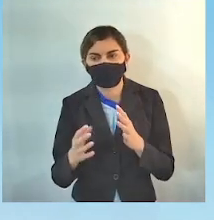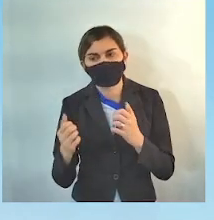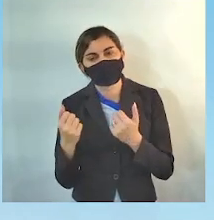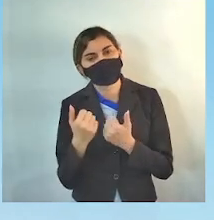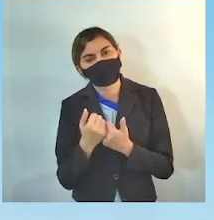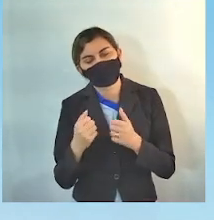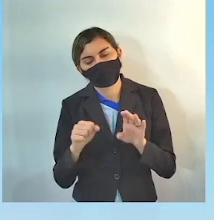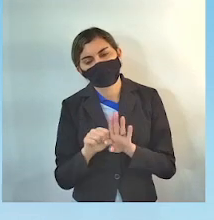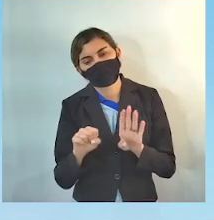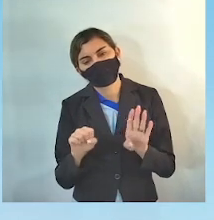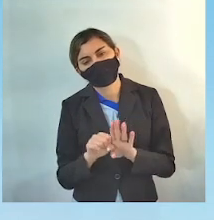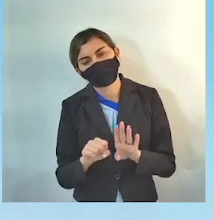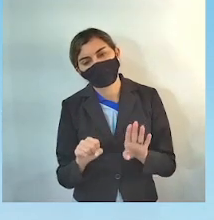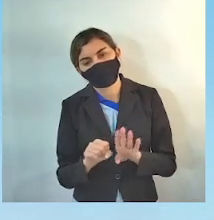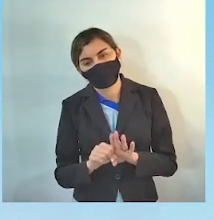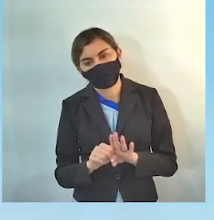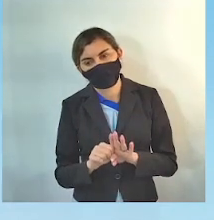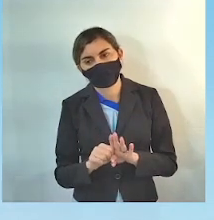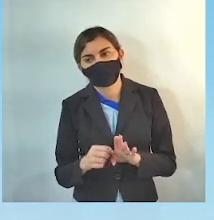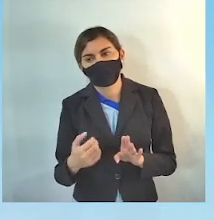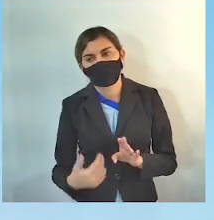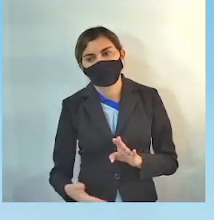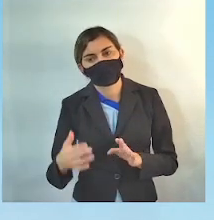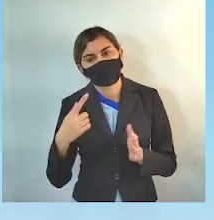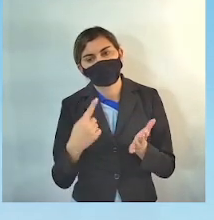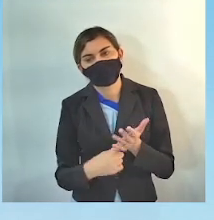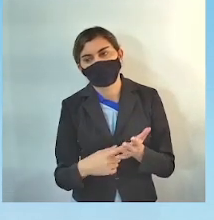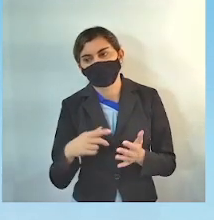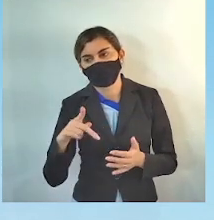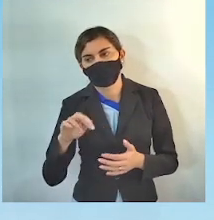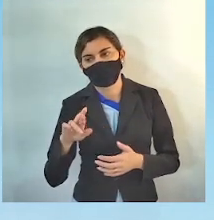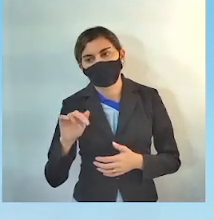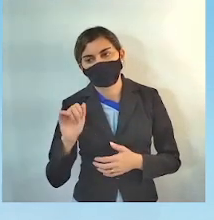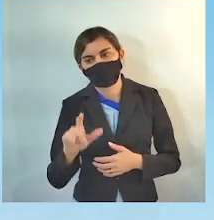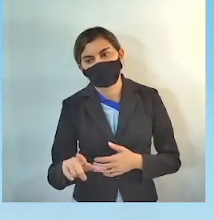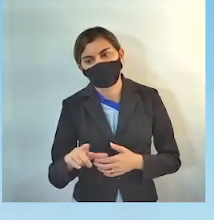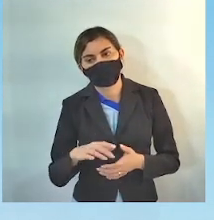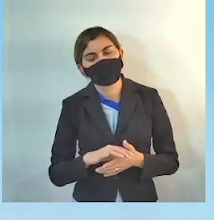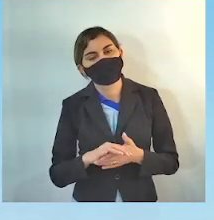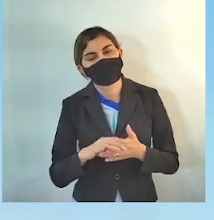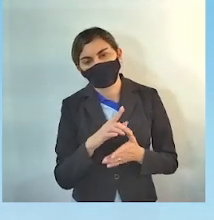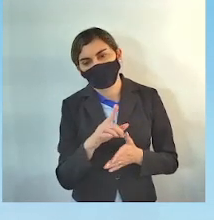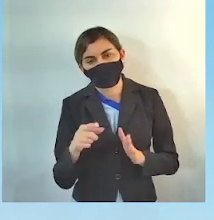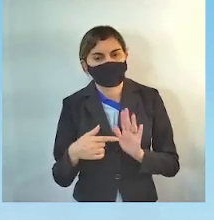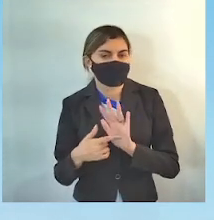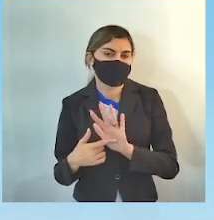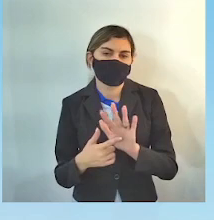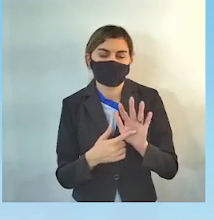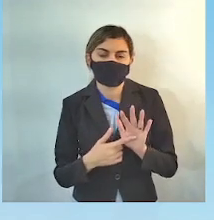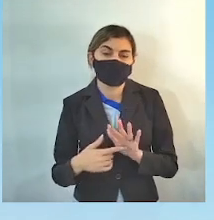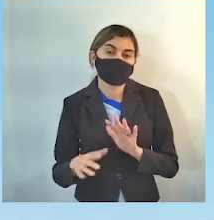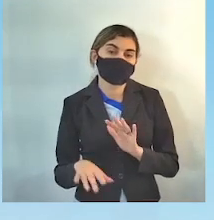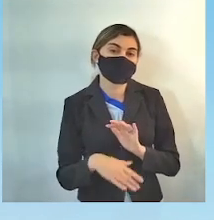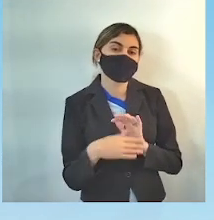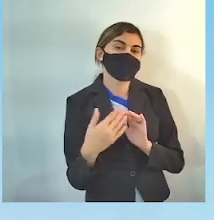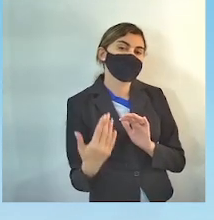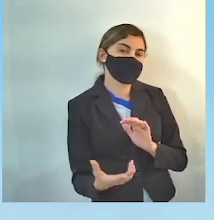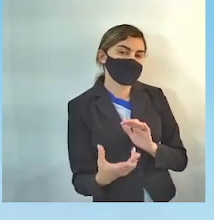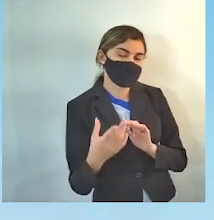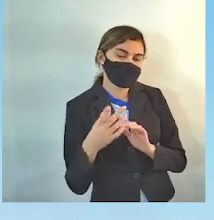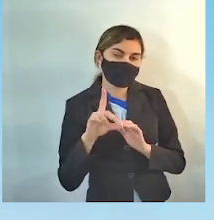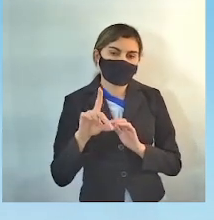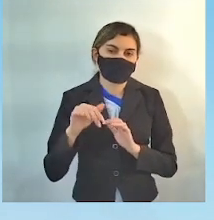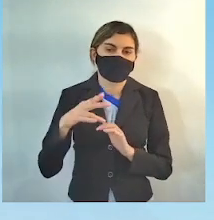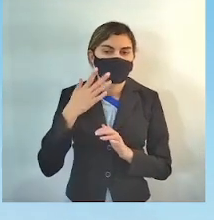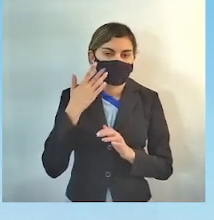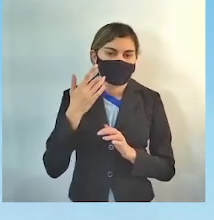substantivo. O substantivo vai ter a marca de plural. Então, é ele que vai indicar qual demonstrative pronouns